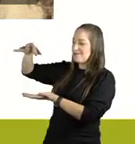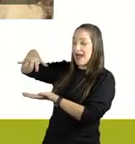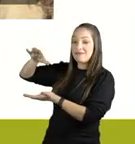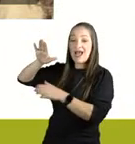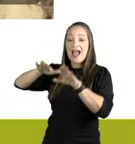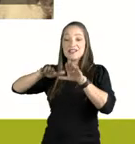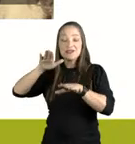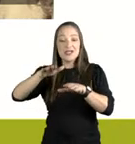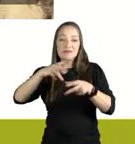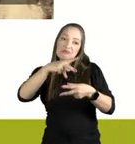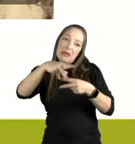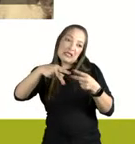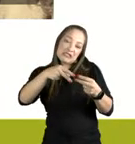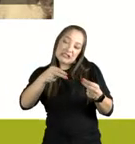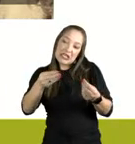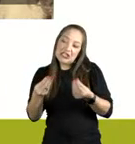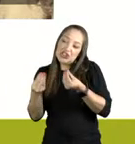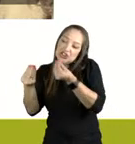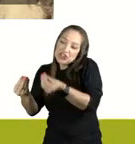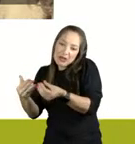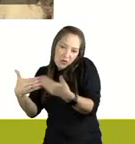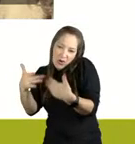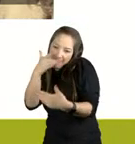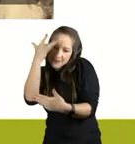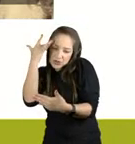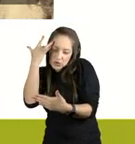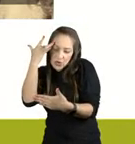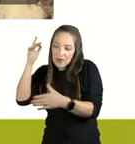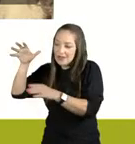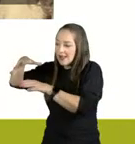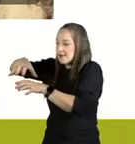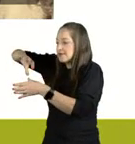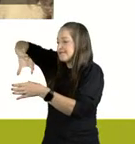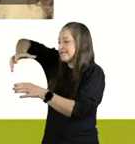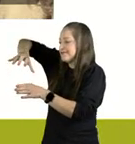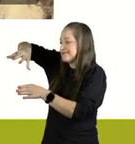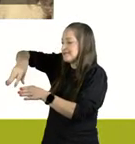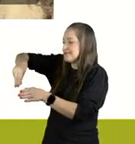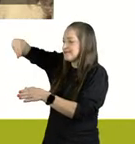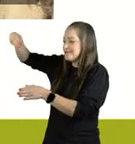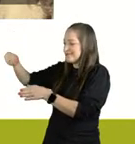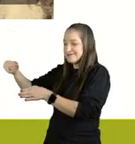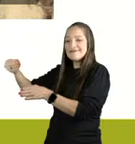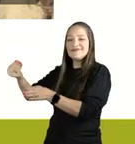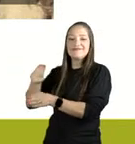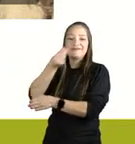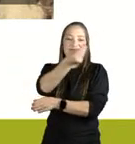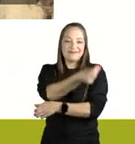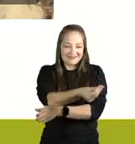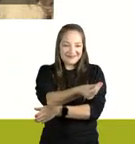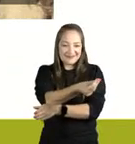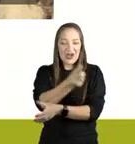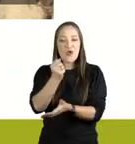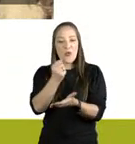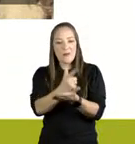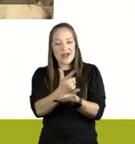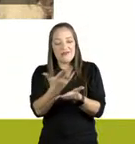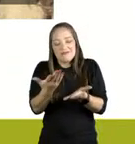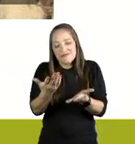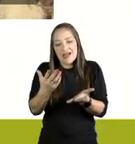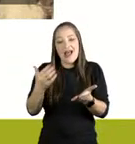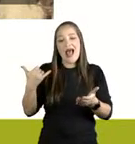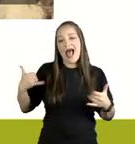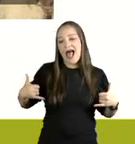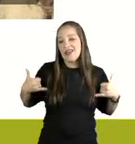dar um presente para o neto. Ele pegava daquele pote. Ele vinha, precisava comprar um presente de aniversário. Ele